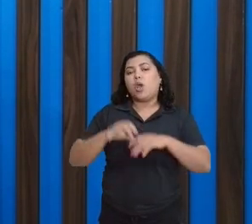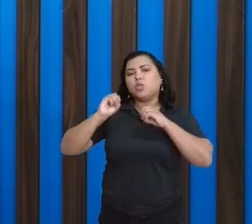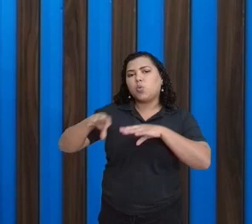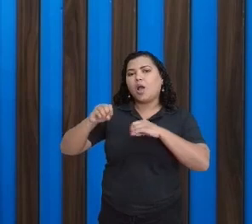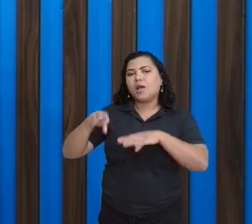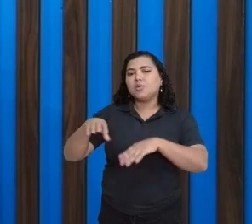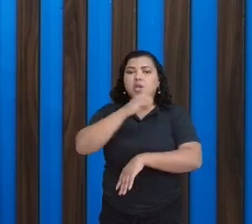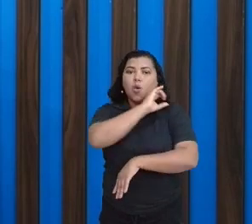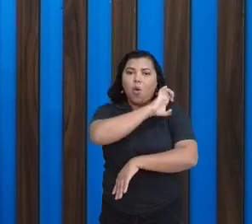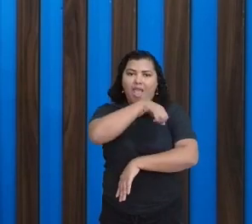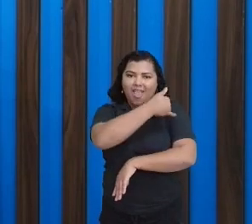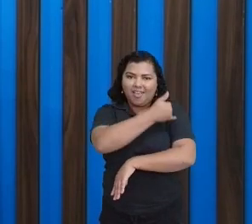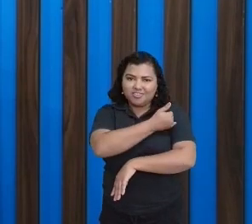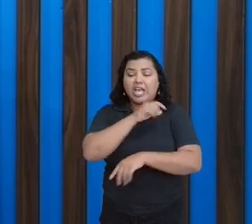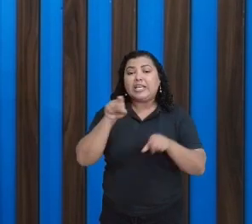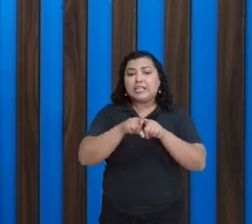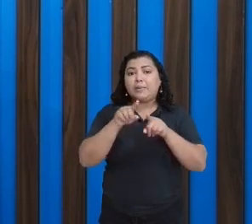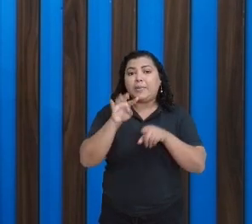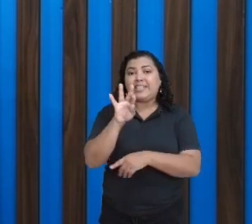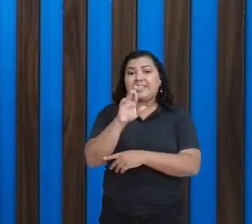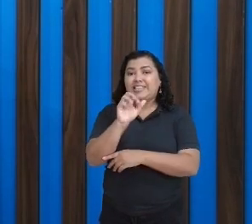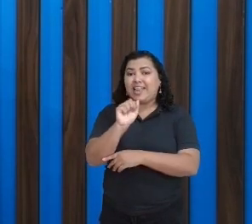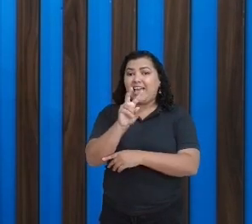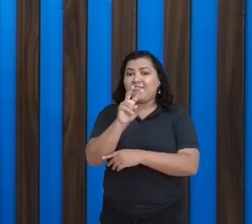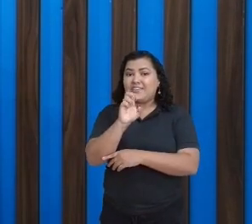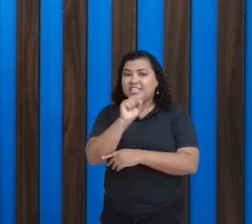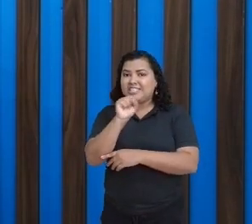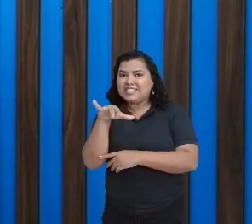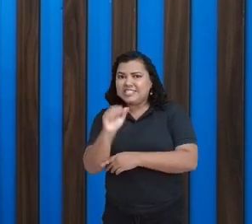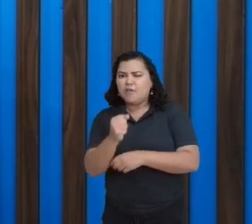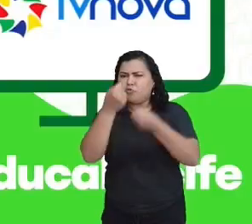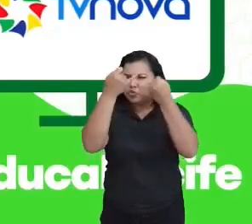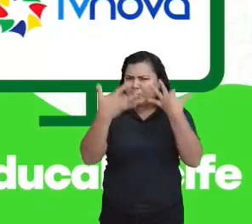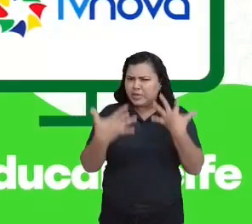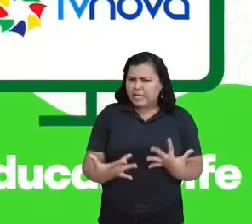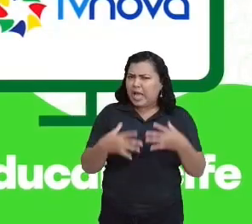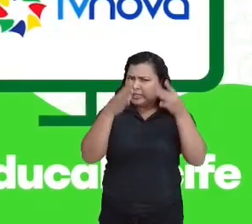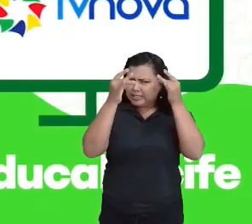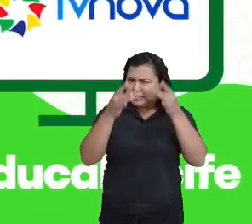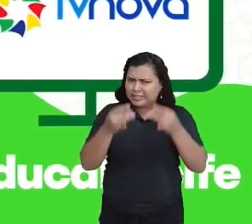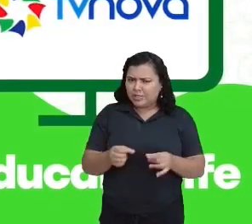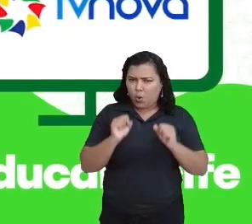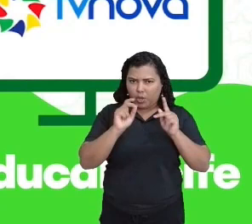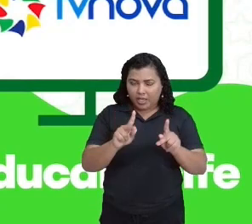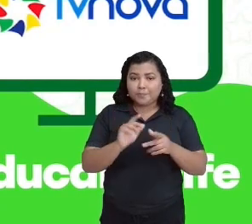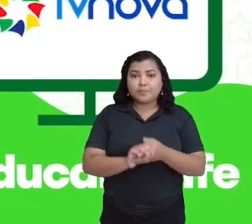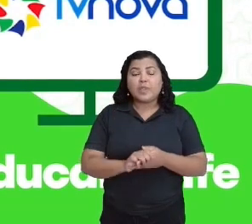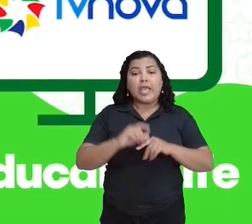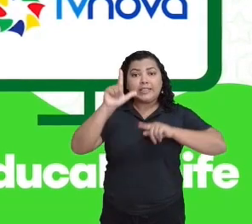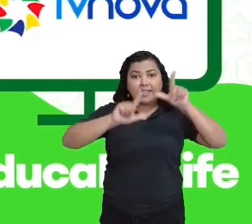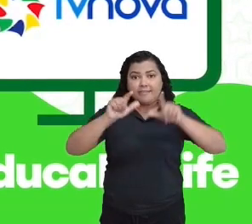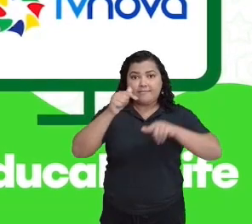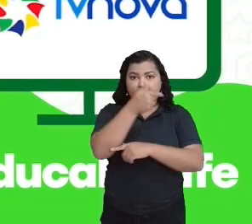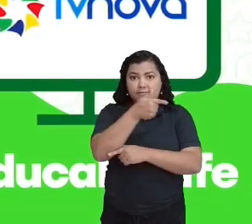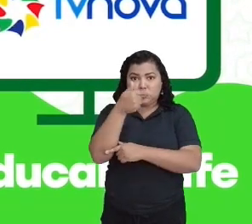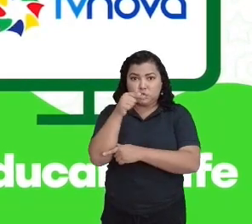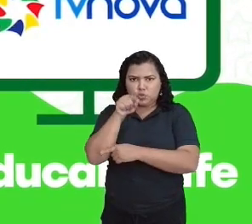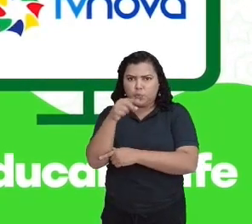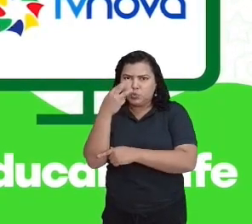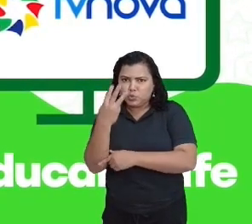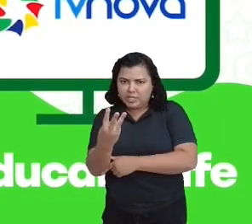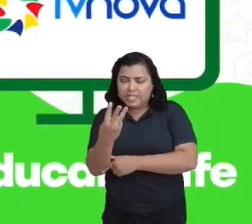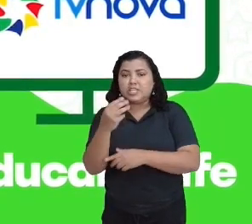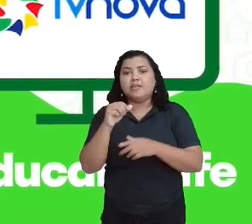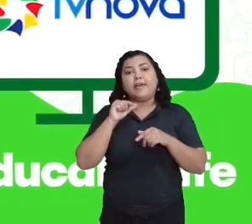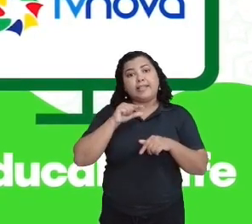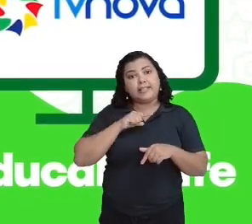e Adultos, o EJA. Então presta atenção que eu vou explicar tudo bem direitinho. O canal 22.3 contemplará os estudantes